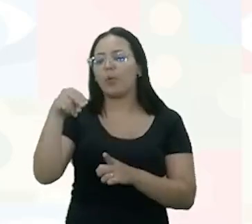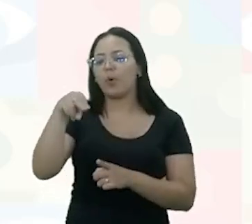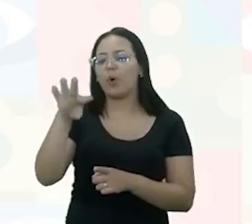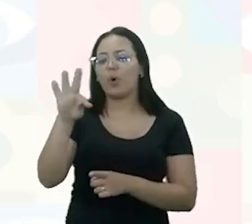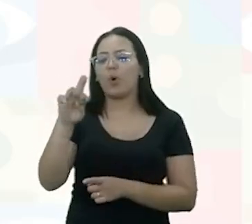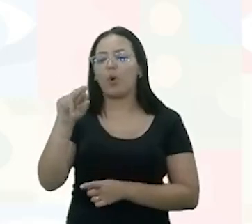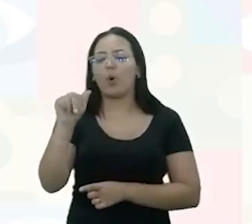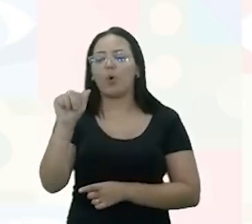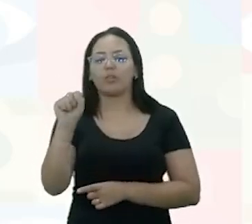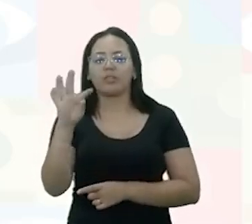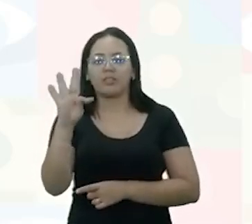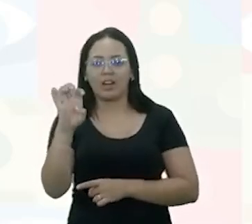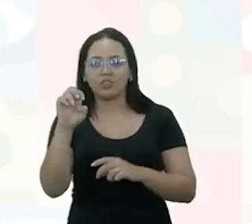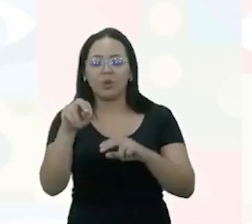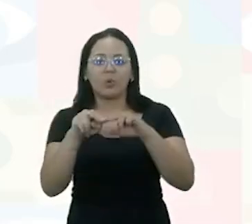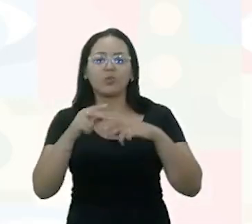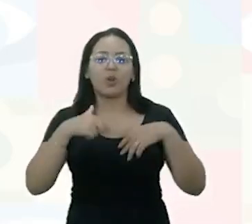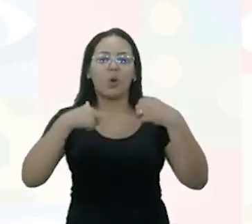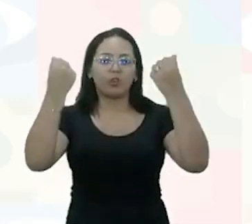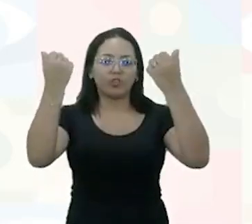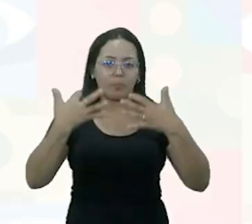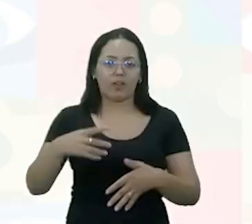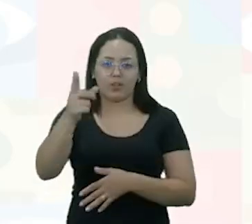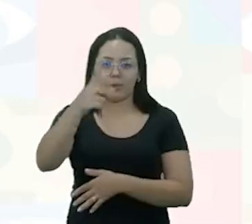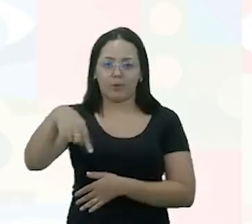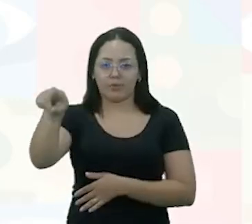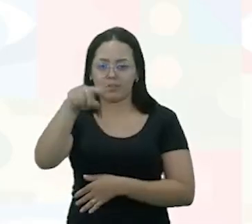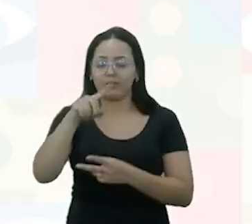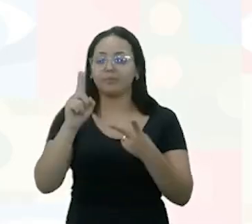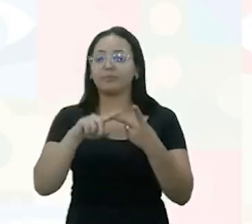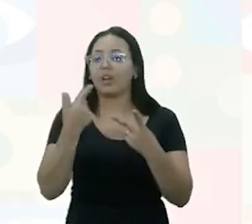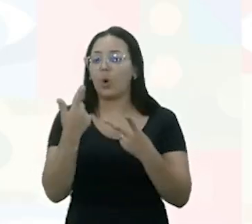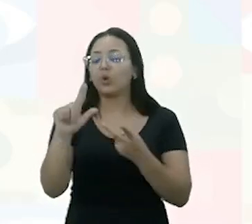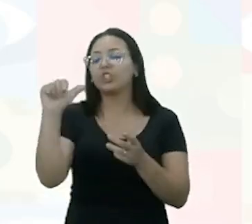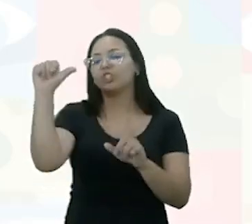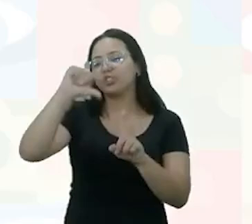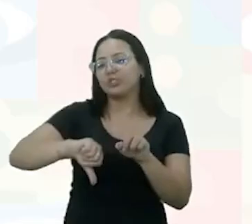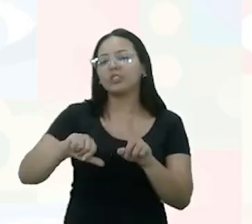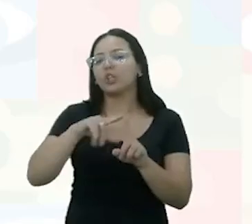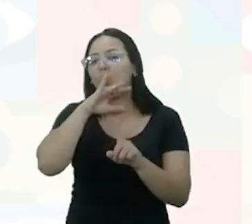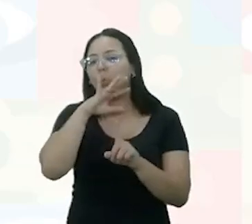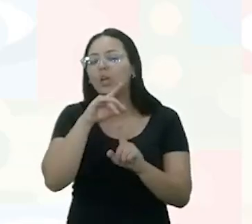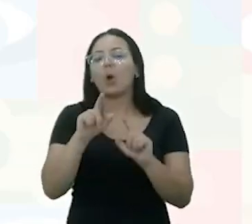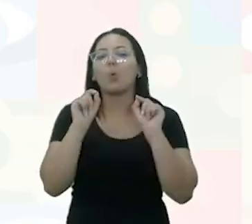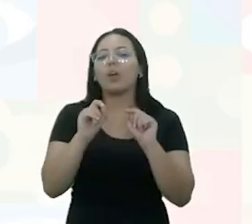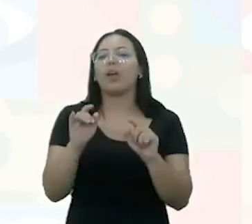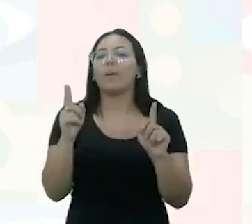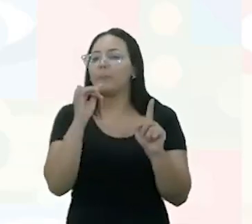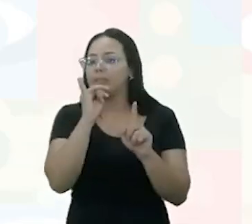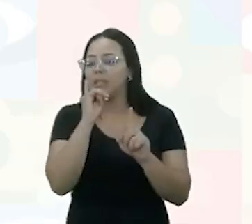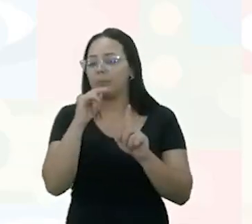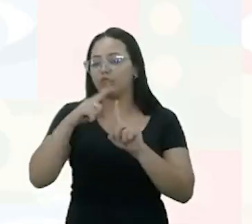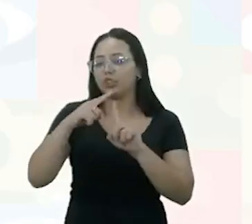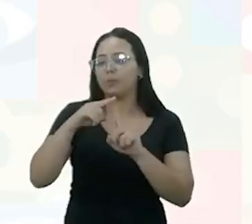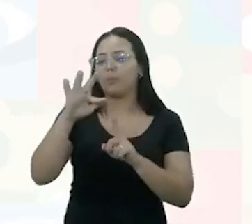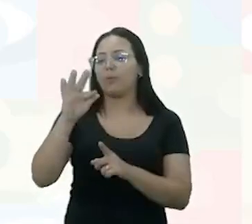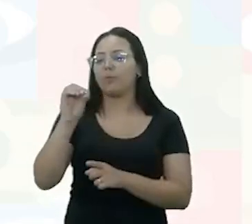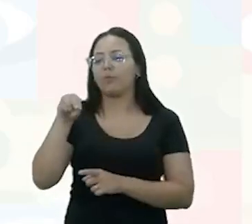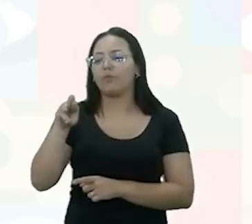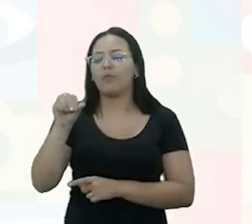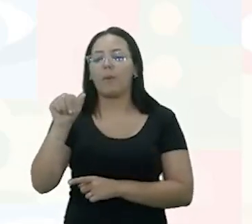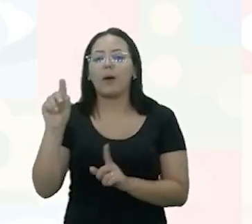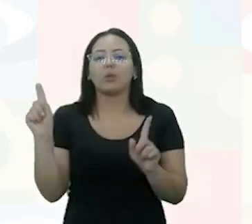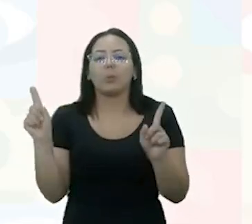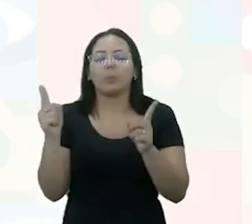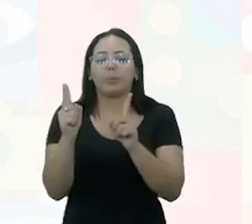que foi o que eu estava explicando para vocês. A outra desvantagem é o formato da imagem JPG é limitado a 8